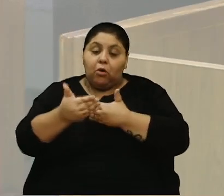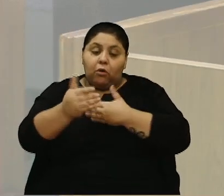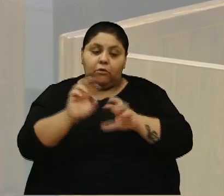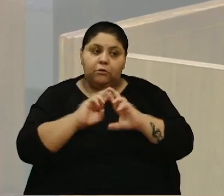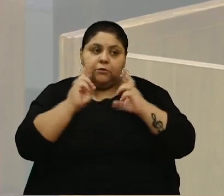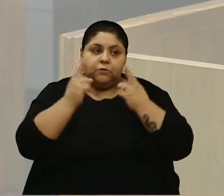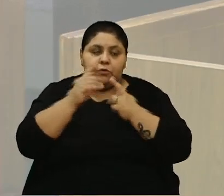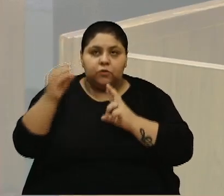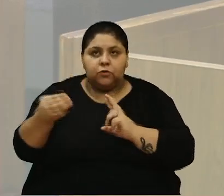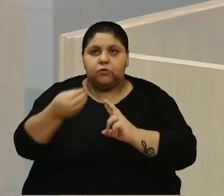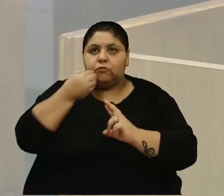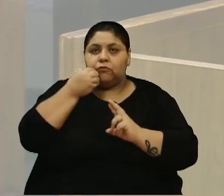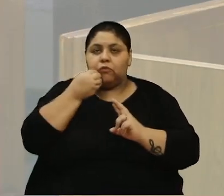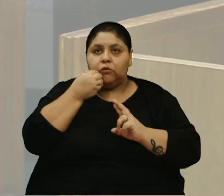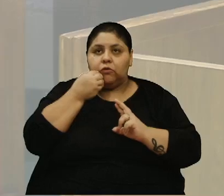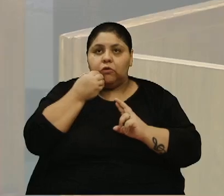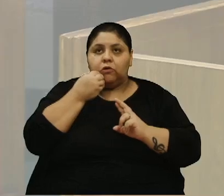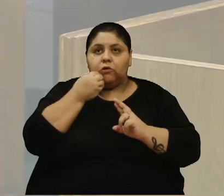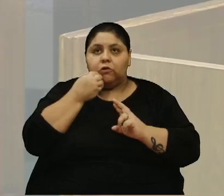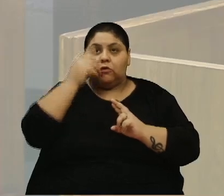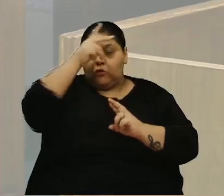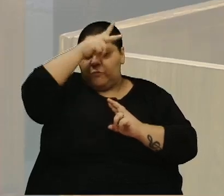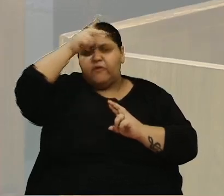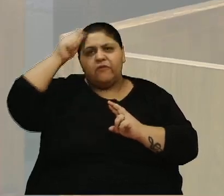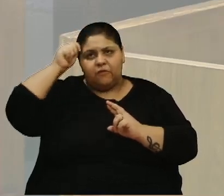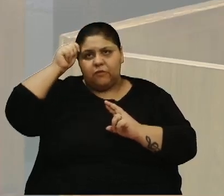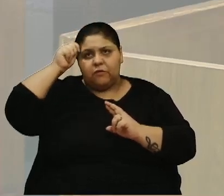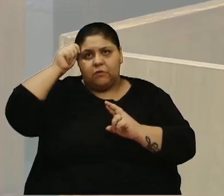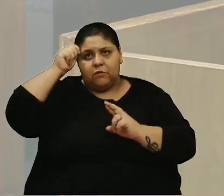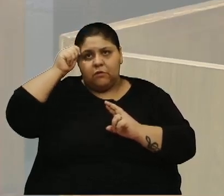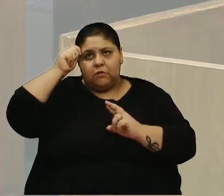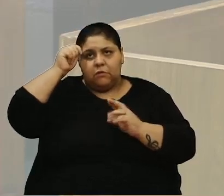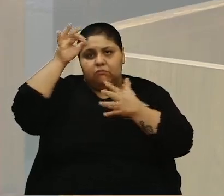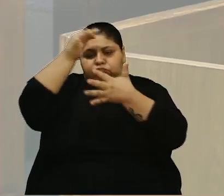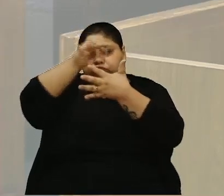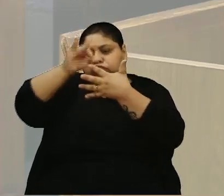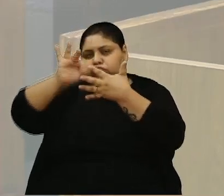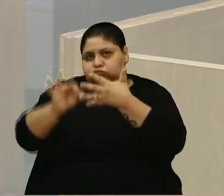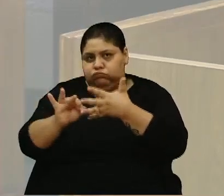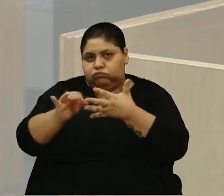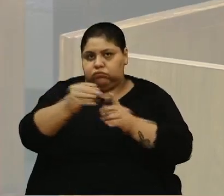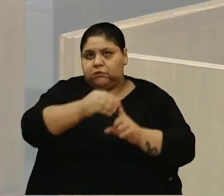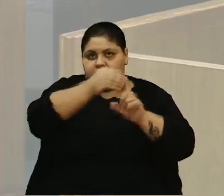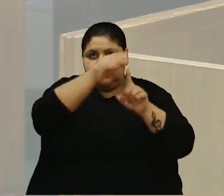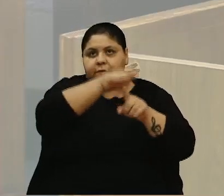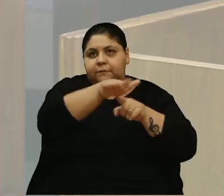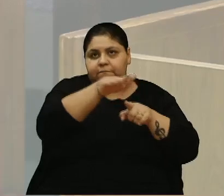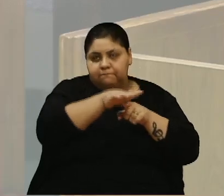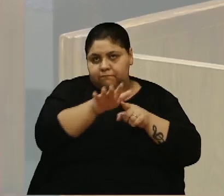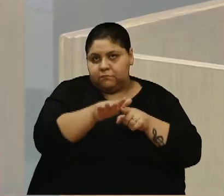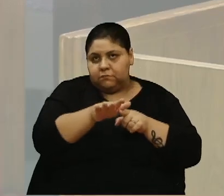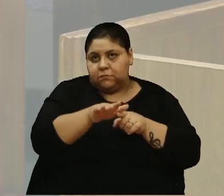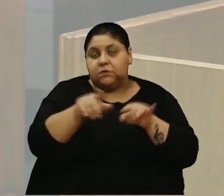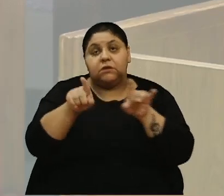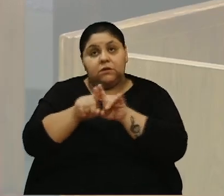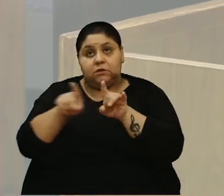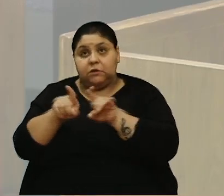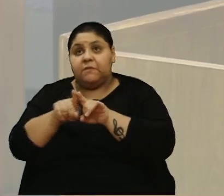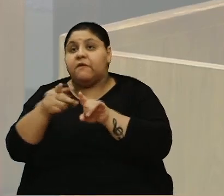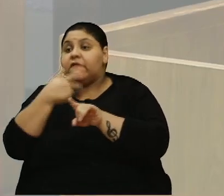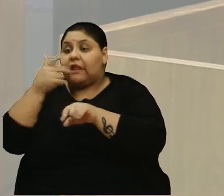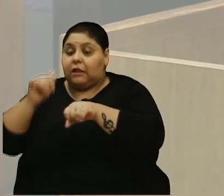vereador Zanquim, que foi tratado, né, o prefeito inicialmente apontou as principais demandas e foi apontada a questão do nosso